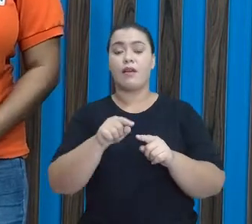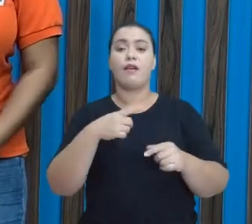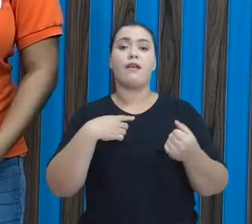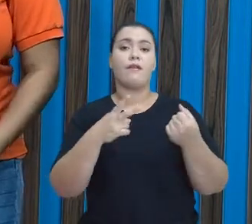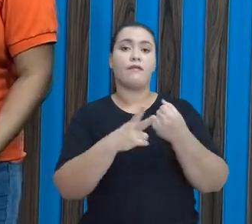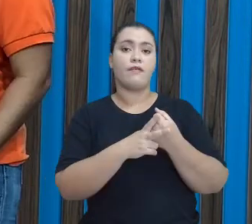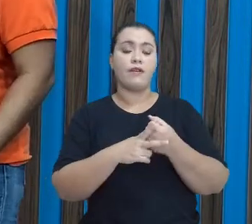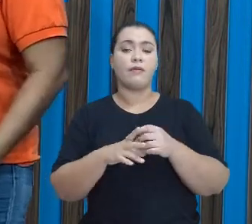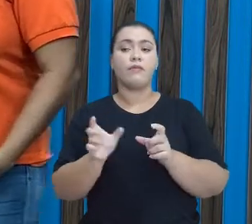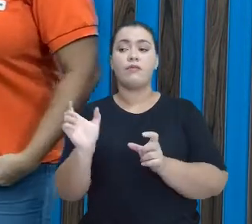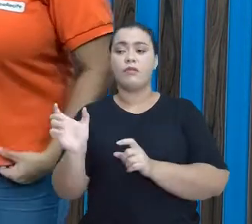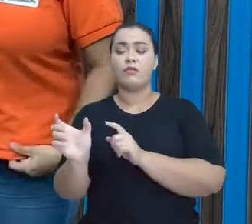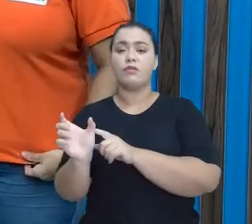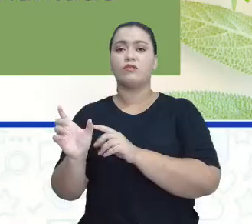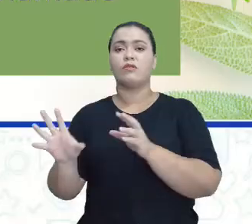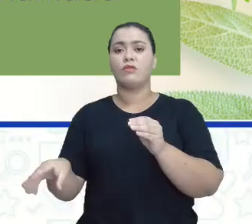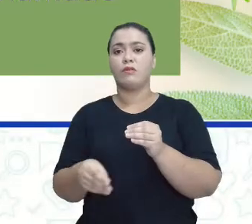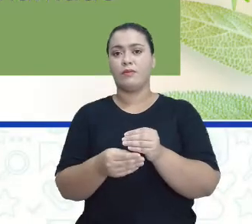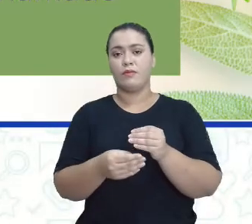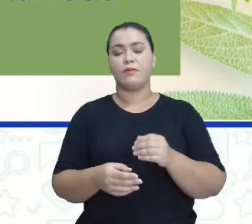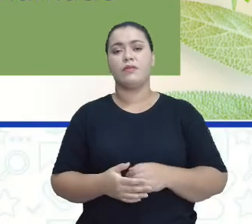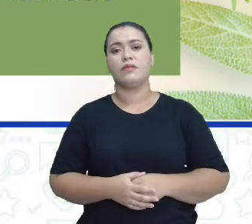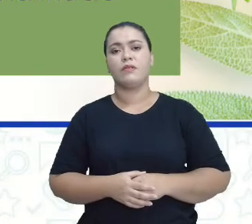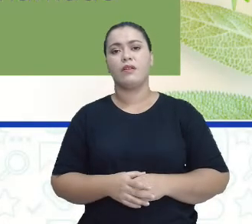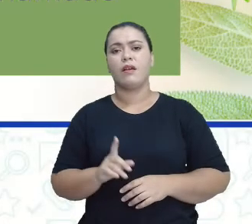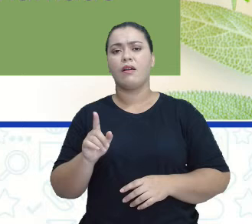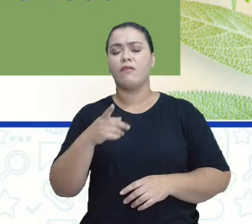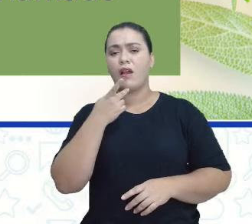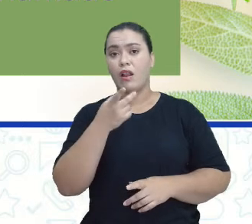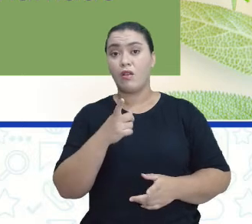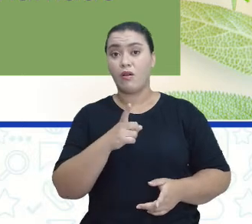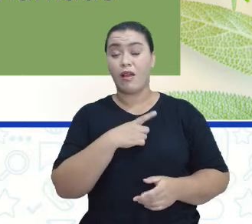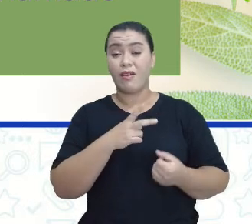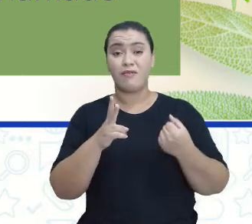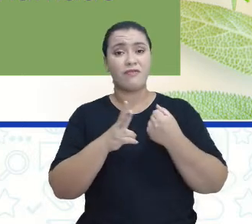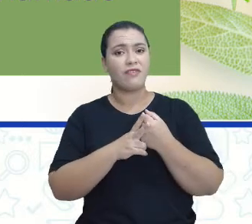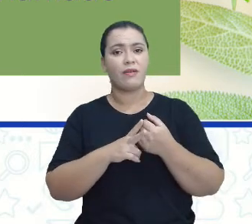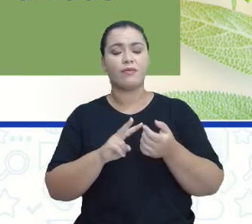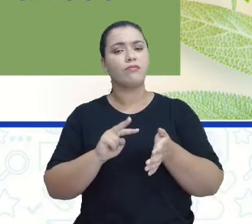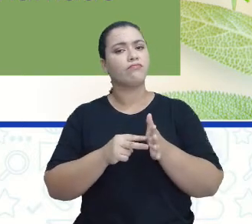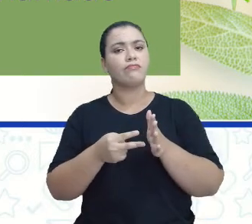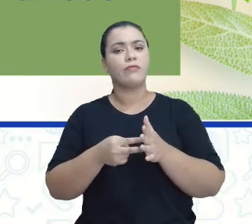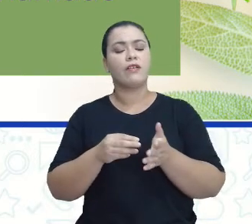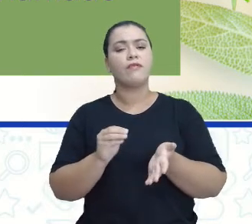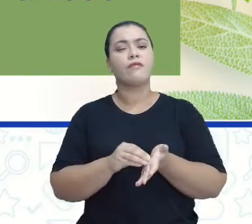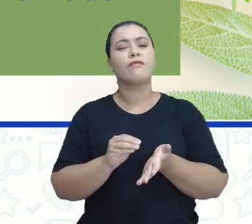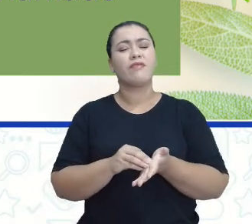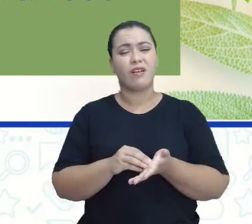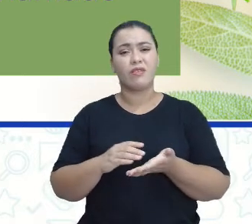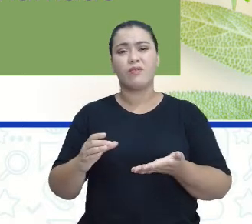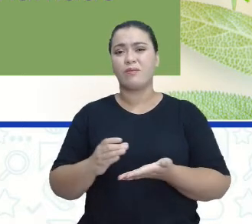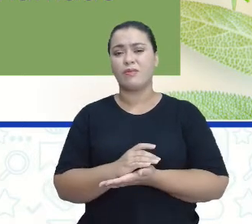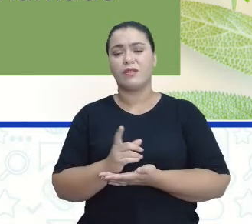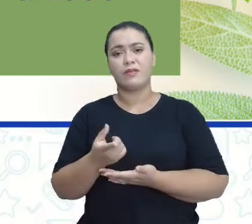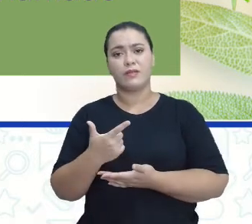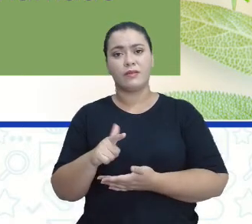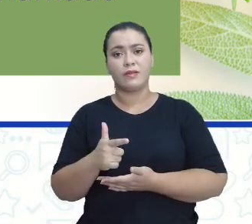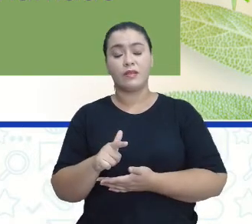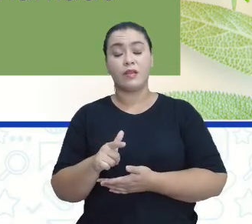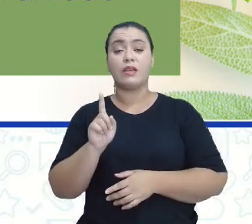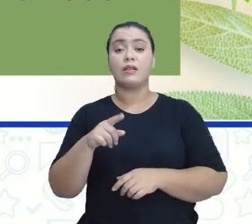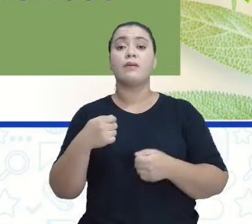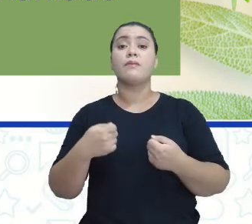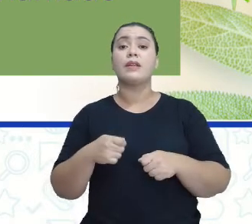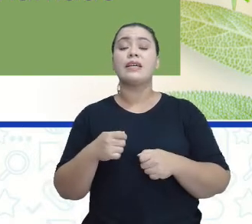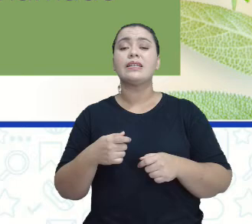complemento. Joia? Então, ó, é um verbo que não tem sentido completo e precisa de um complemento que conclua